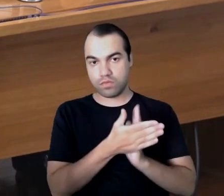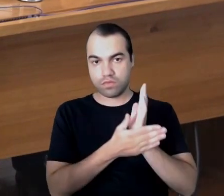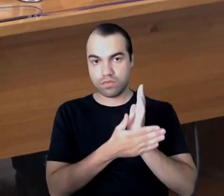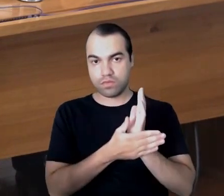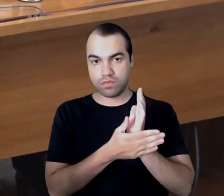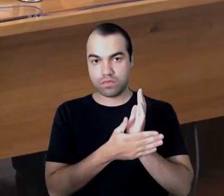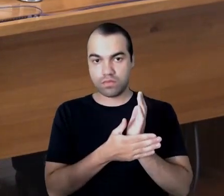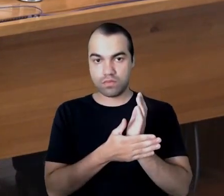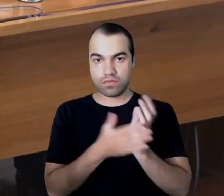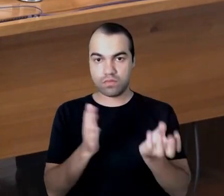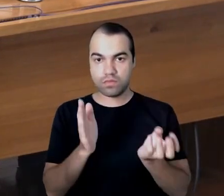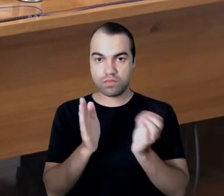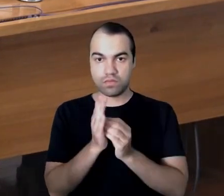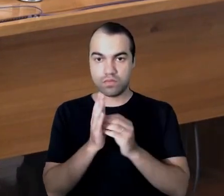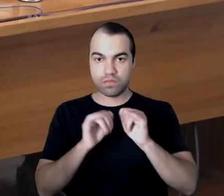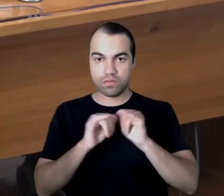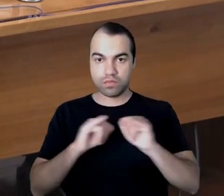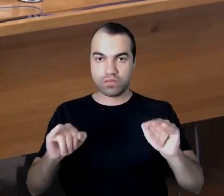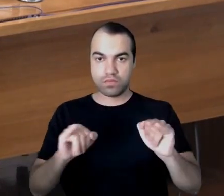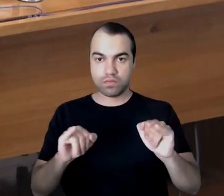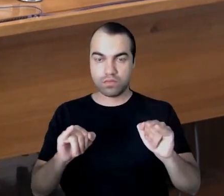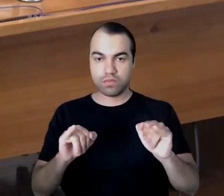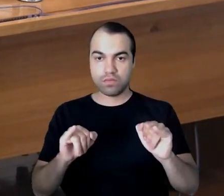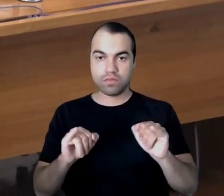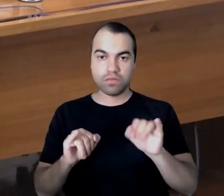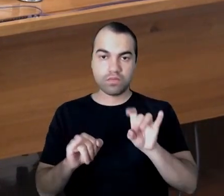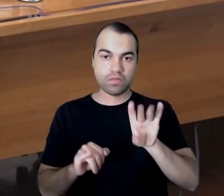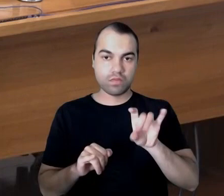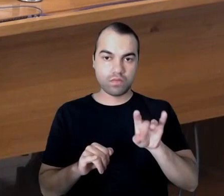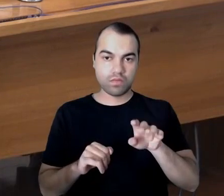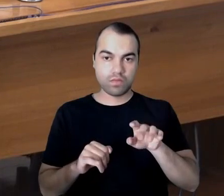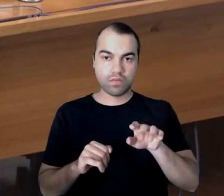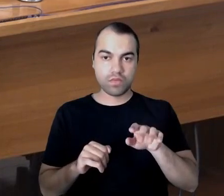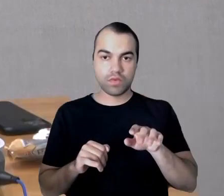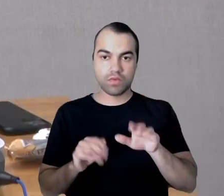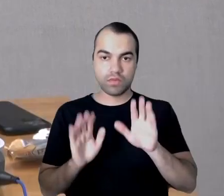publicação só isso quando ela for publicada no Diário